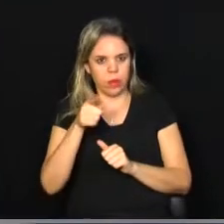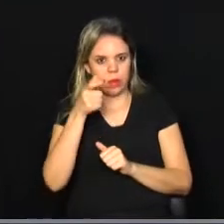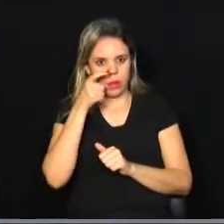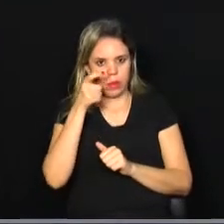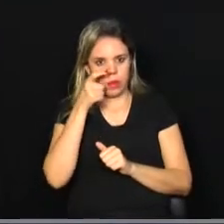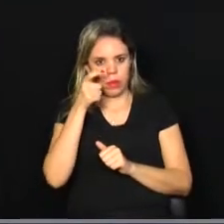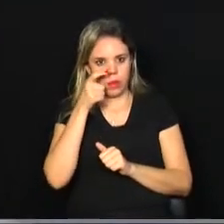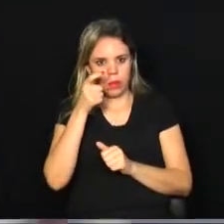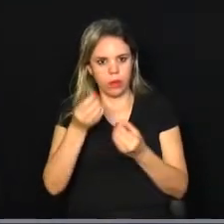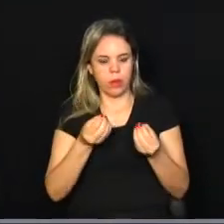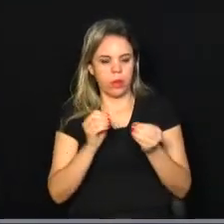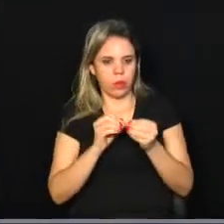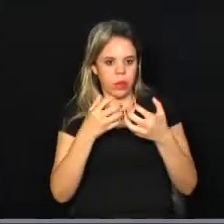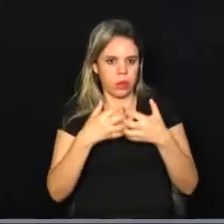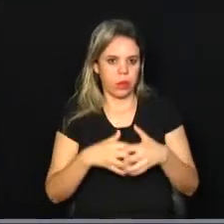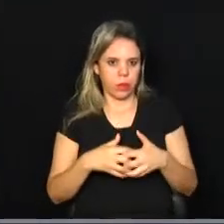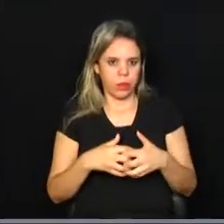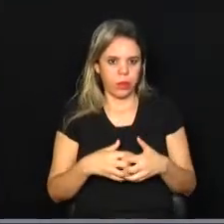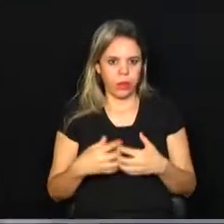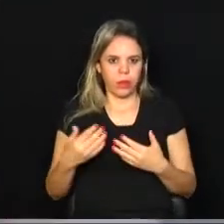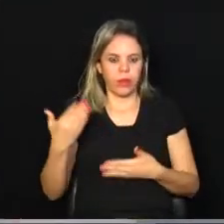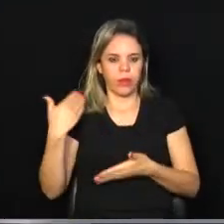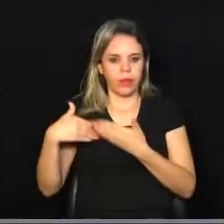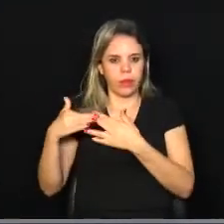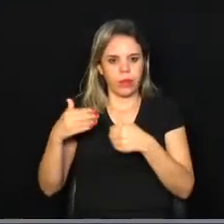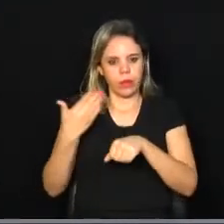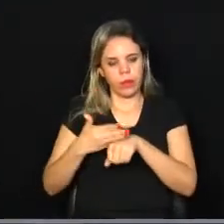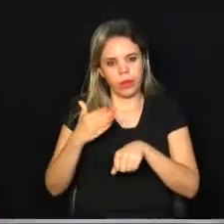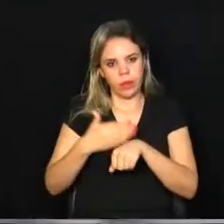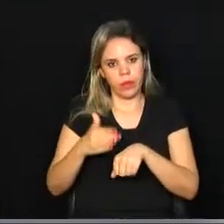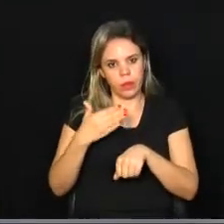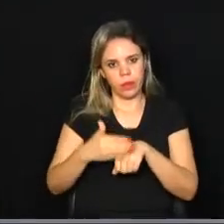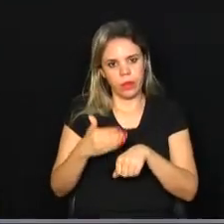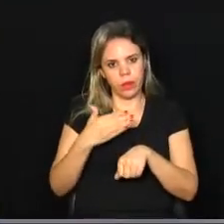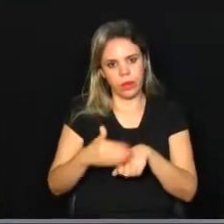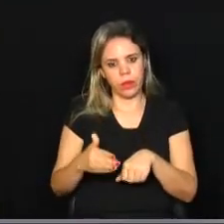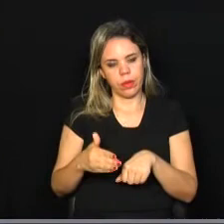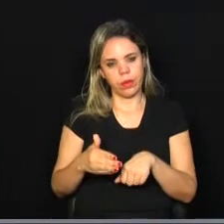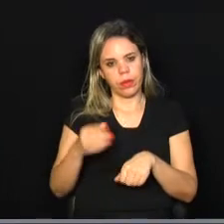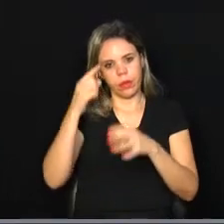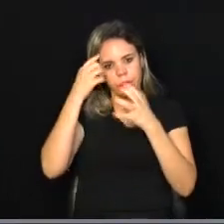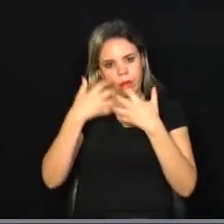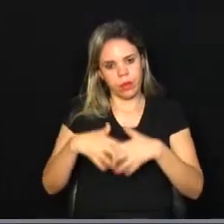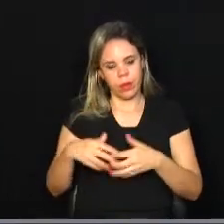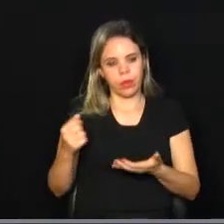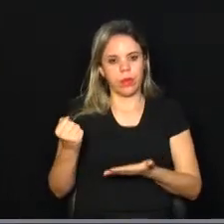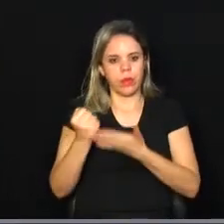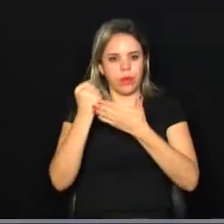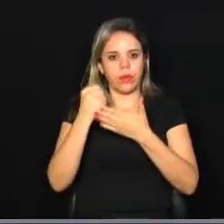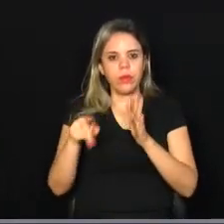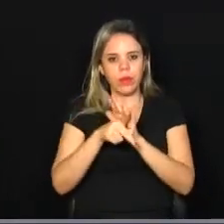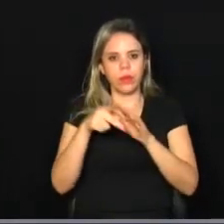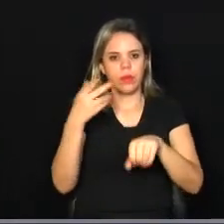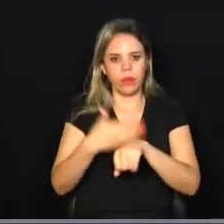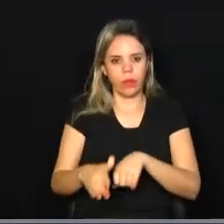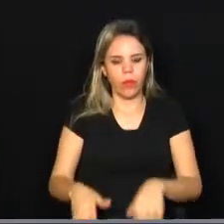ver como que está sendo a aplicabilidade desses recursos mentais e emocionais no próprio